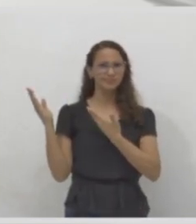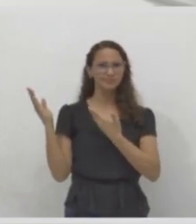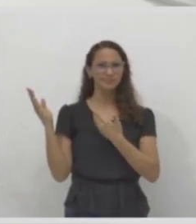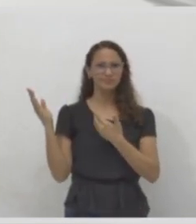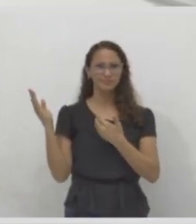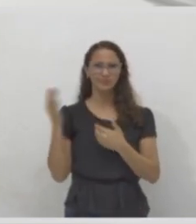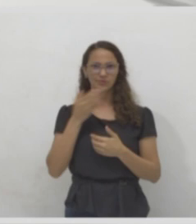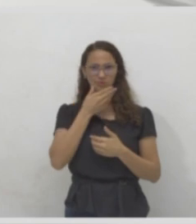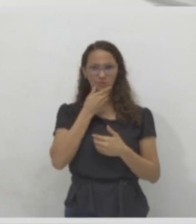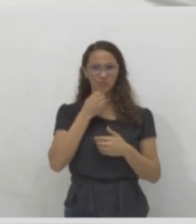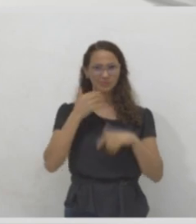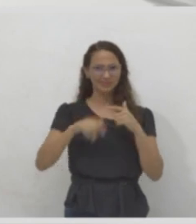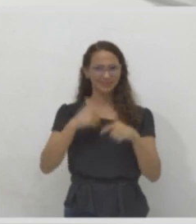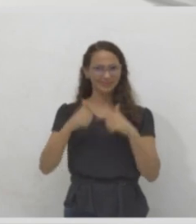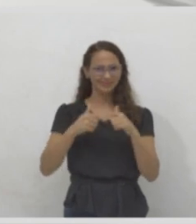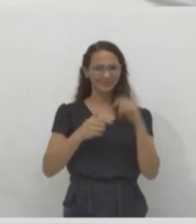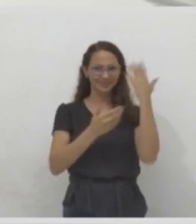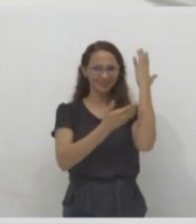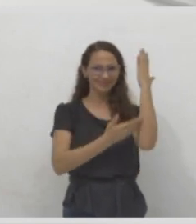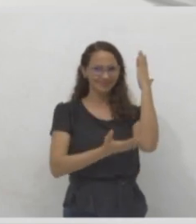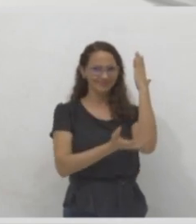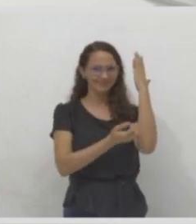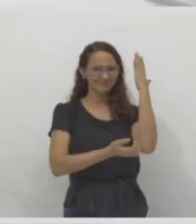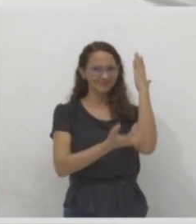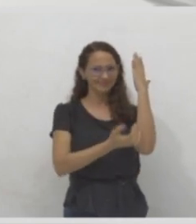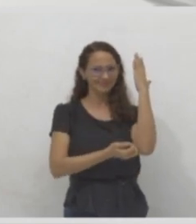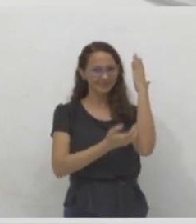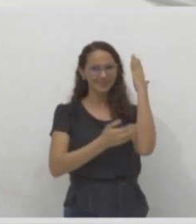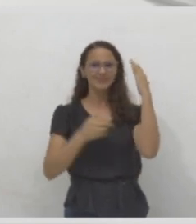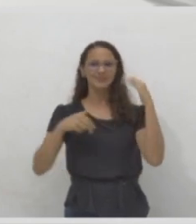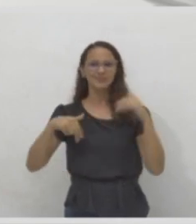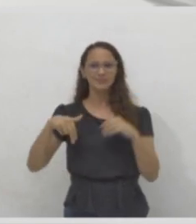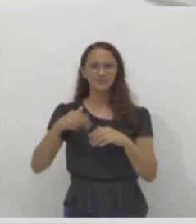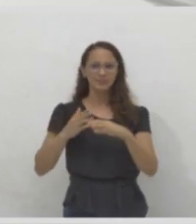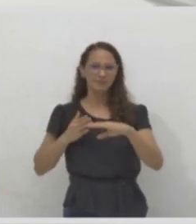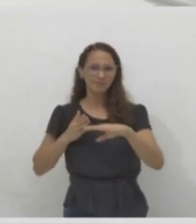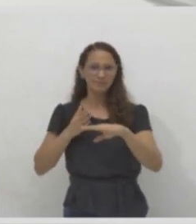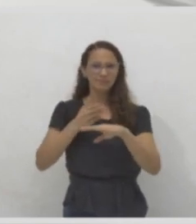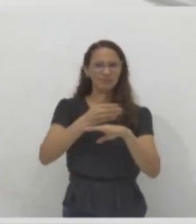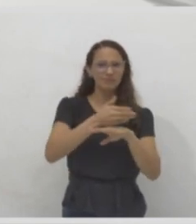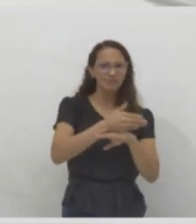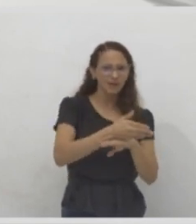um armazém, que normalmente fica próximo aos seringais ou dentro do seringal,